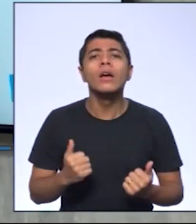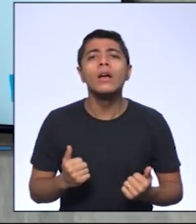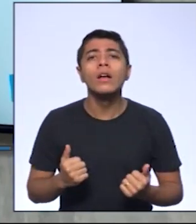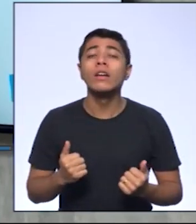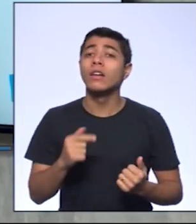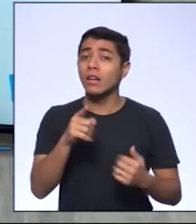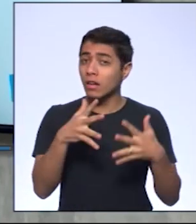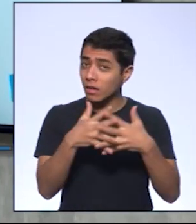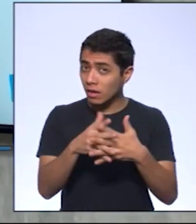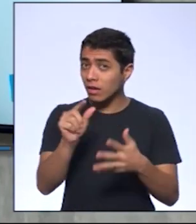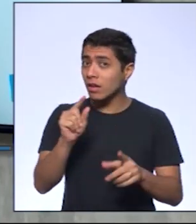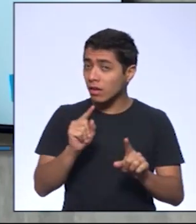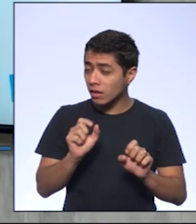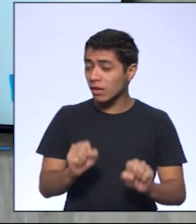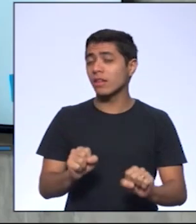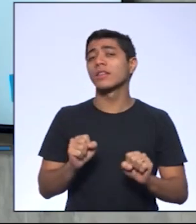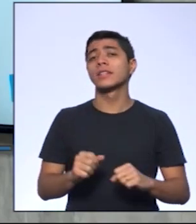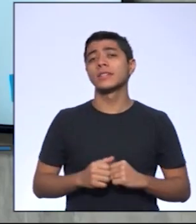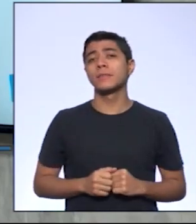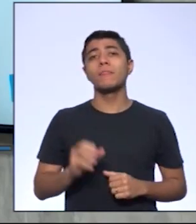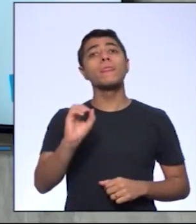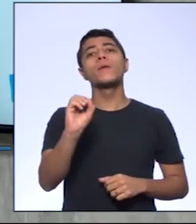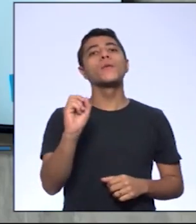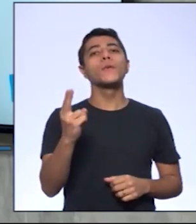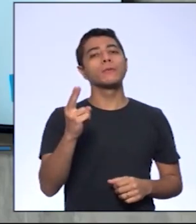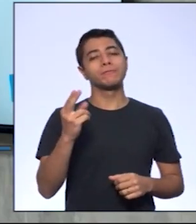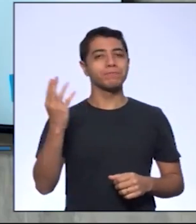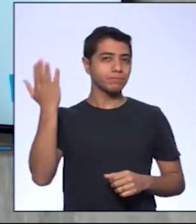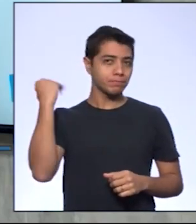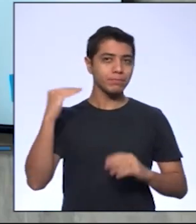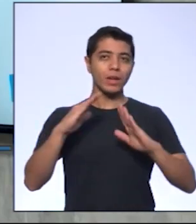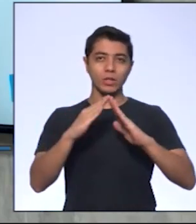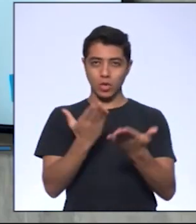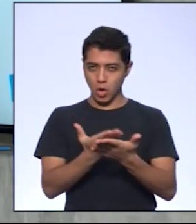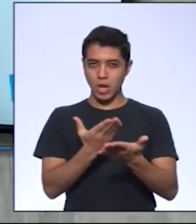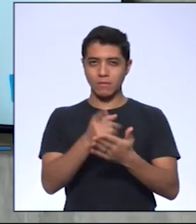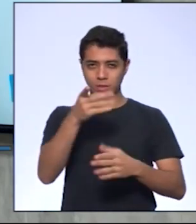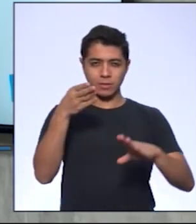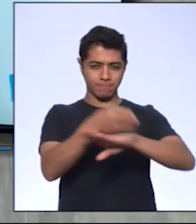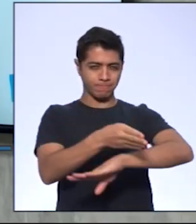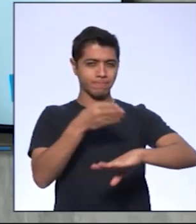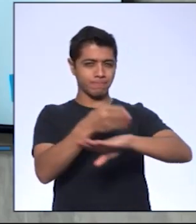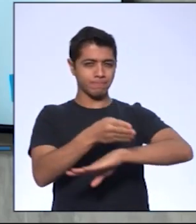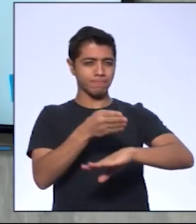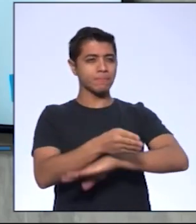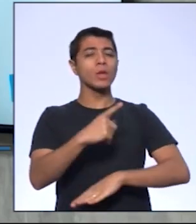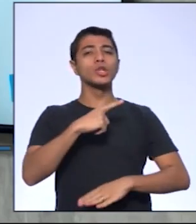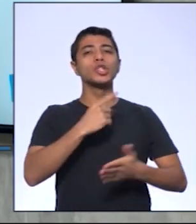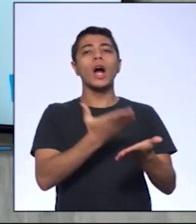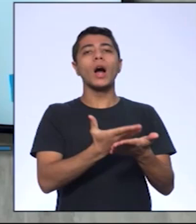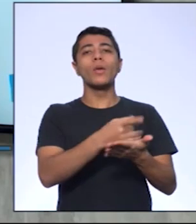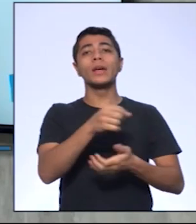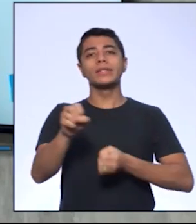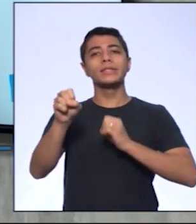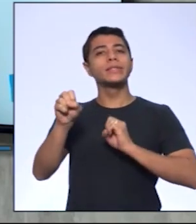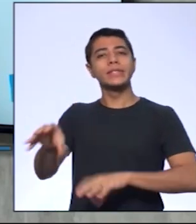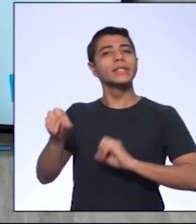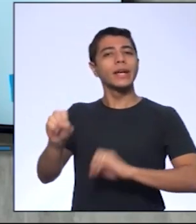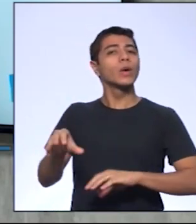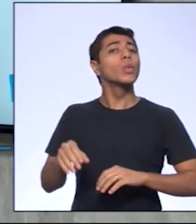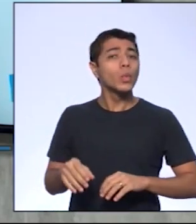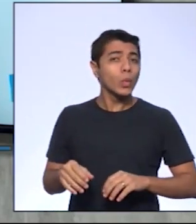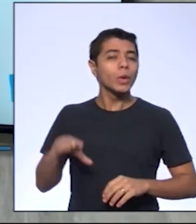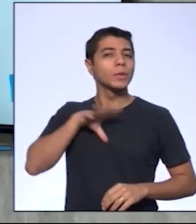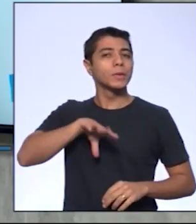outra coisa? Quando você passa pela escola, você tem aulas, algumas aulas, que falam sobre o uso dos porquês. Não